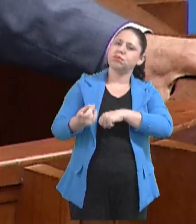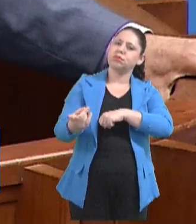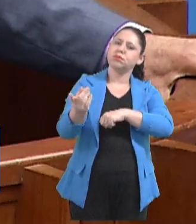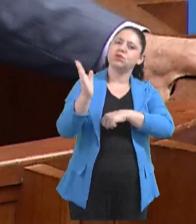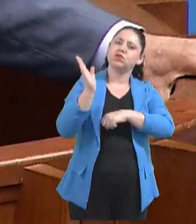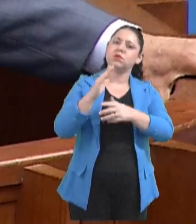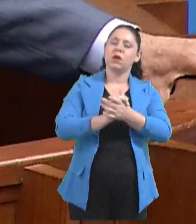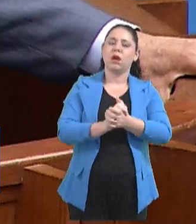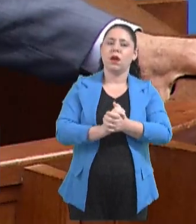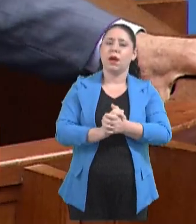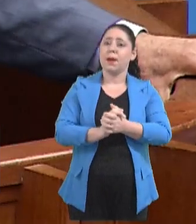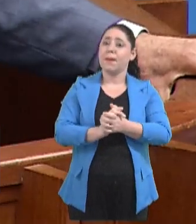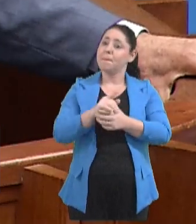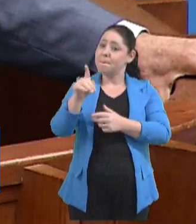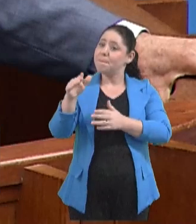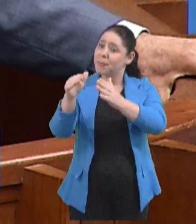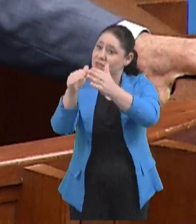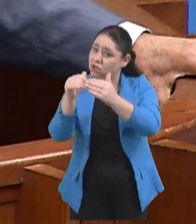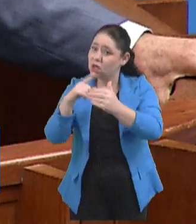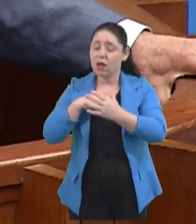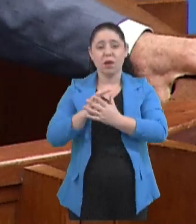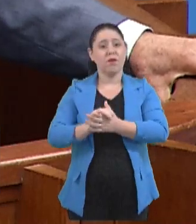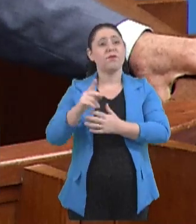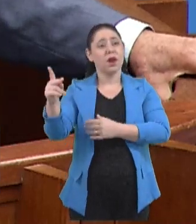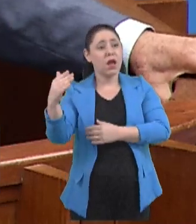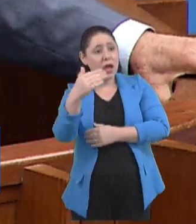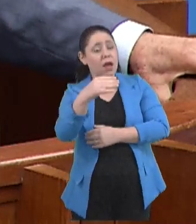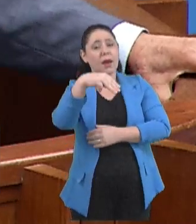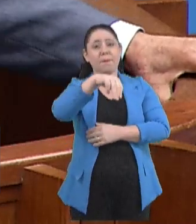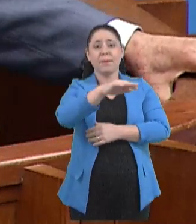tempos, para ele ir lá e pedir para a CNTT